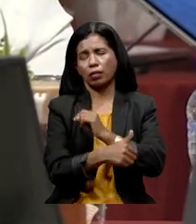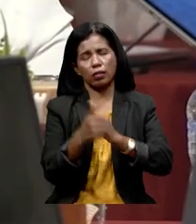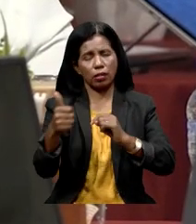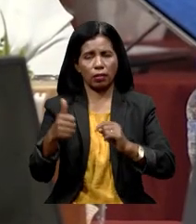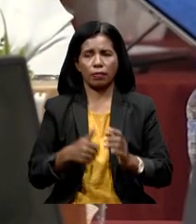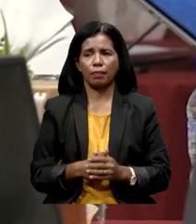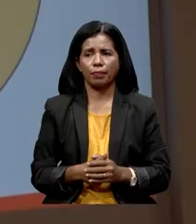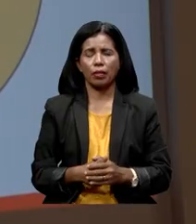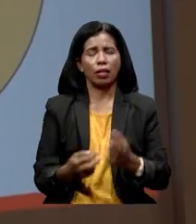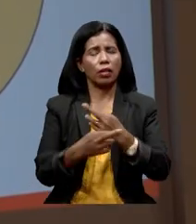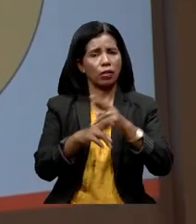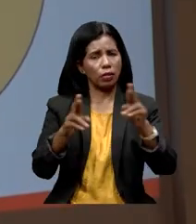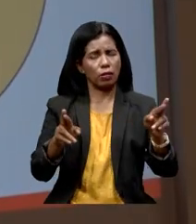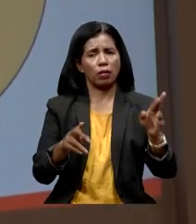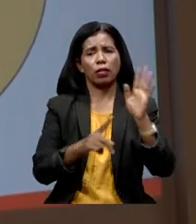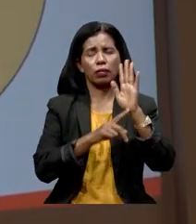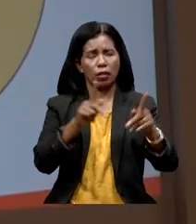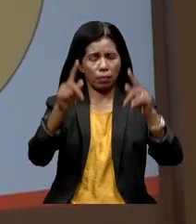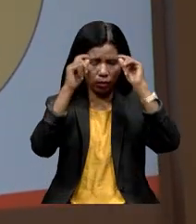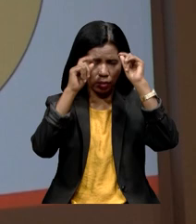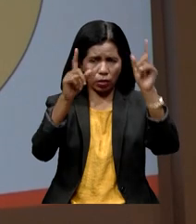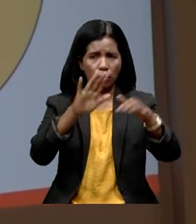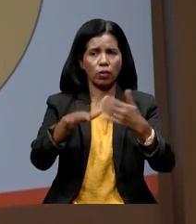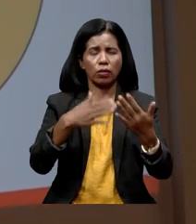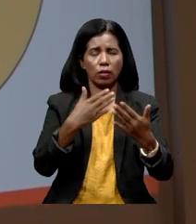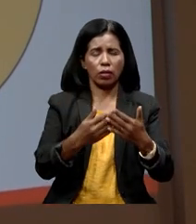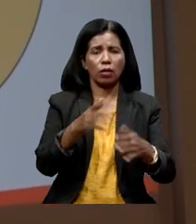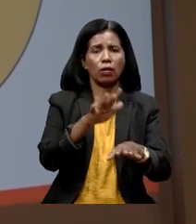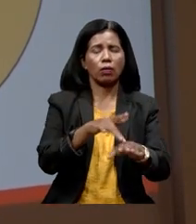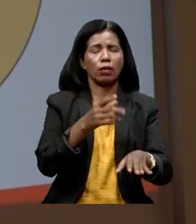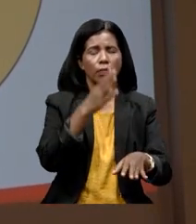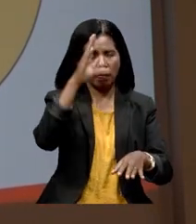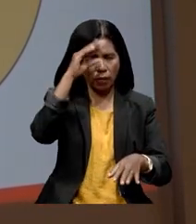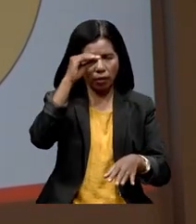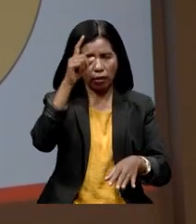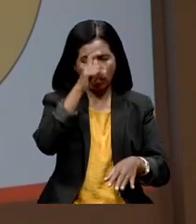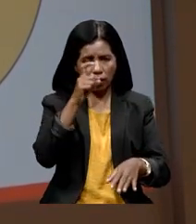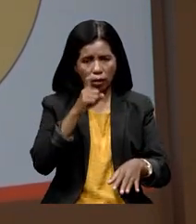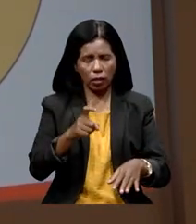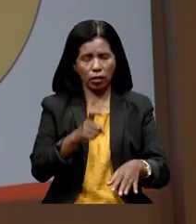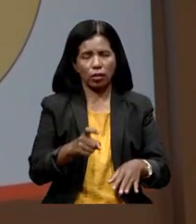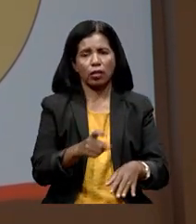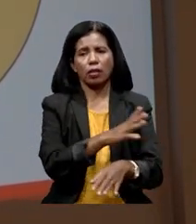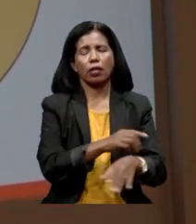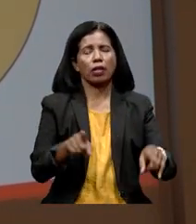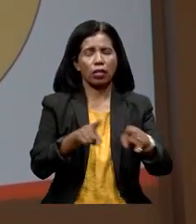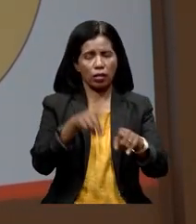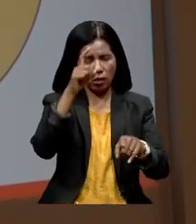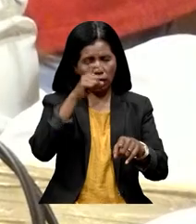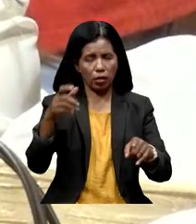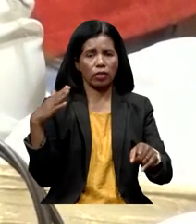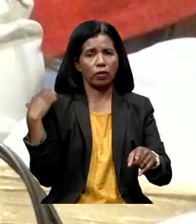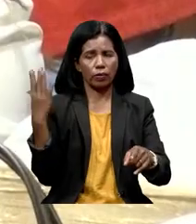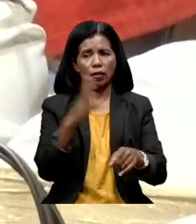No ia resultado ne hatudu populasaun Timor Leste, maioria kona bamane, o idade ne beidoso, kompara o idade produtivo, no